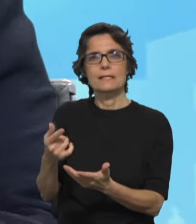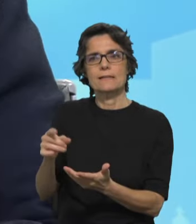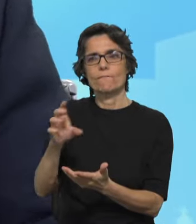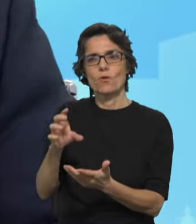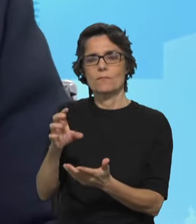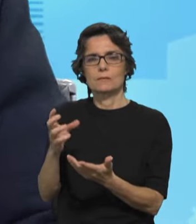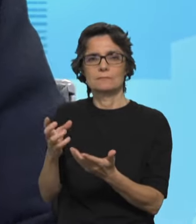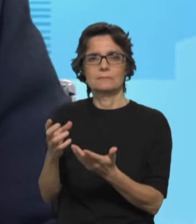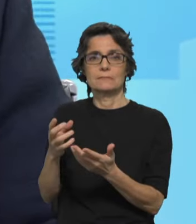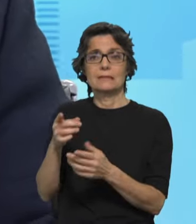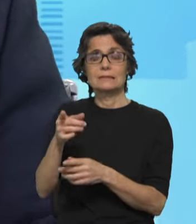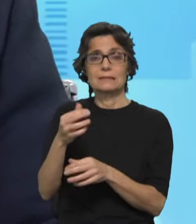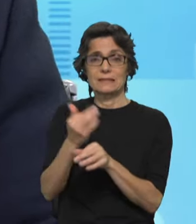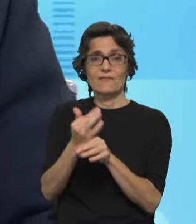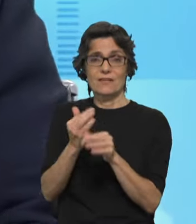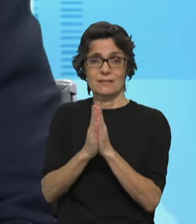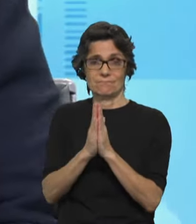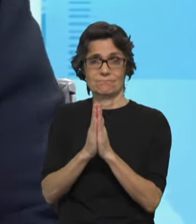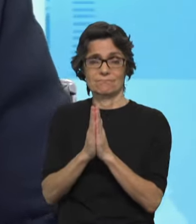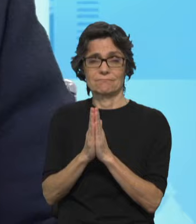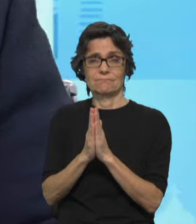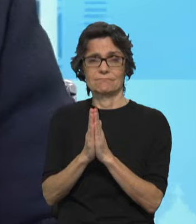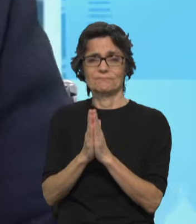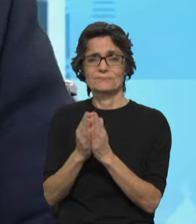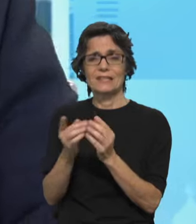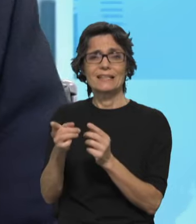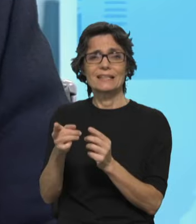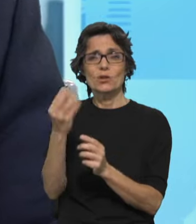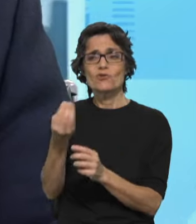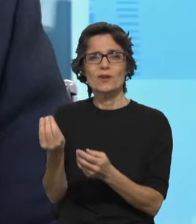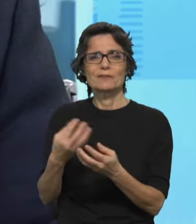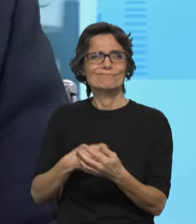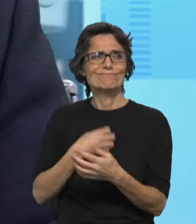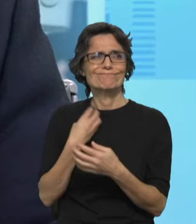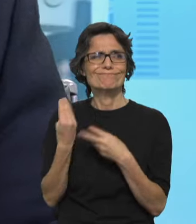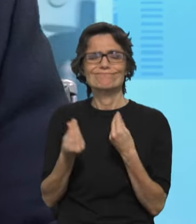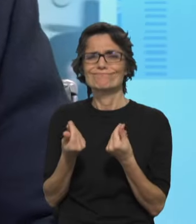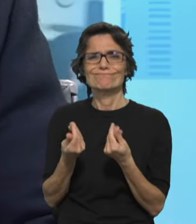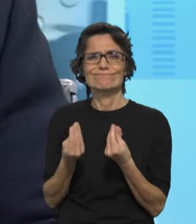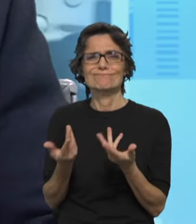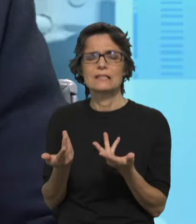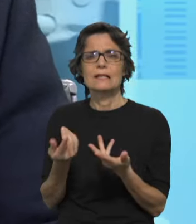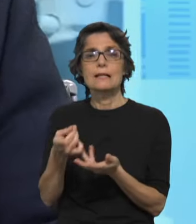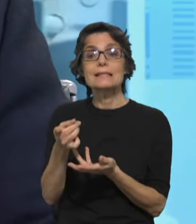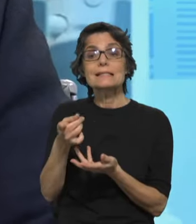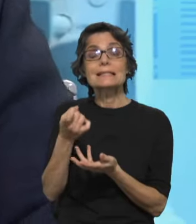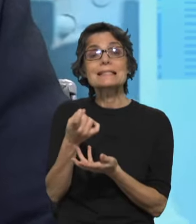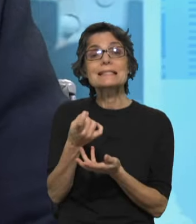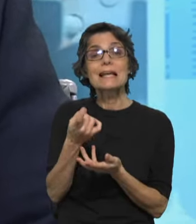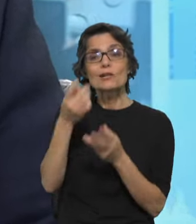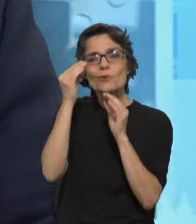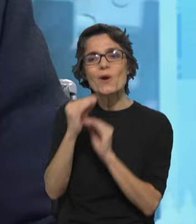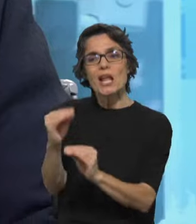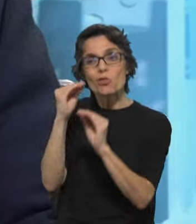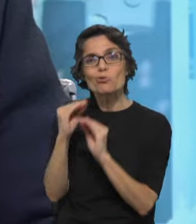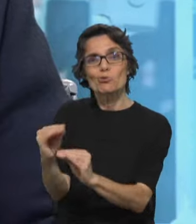move muito da celebração, perdeu-se. E, portanto, é preciso trabalhar no sentido da